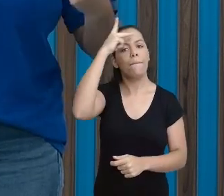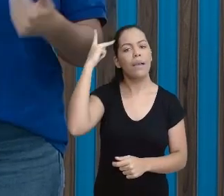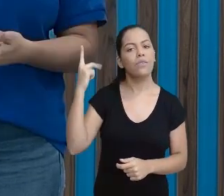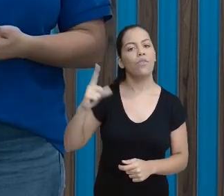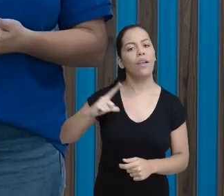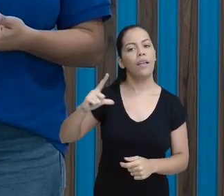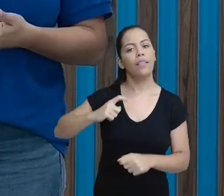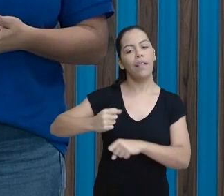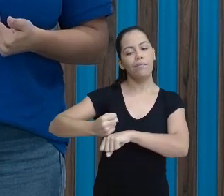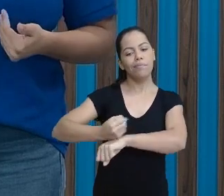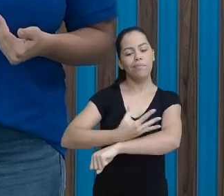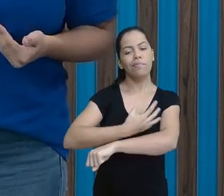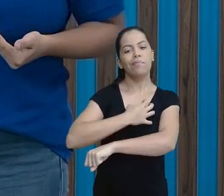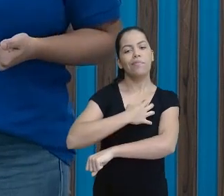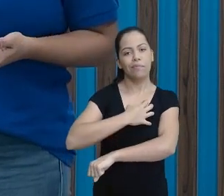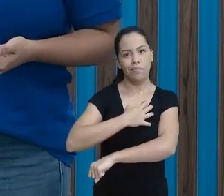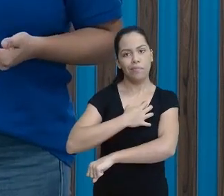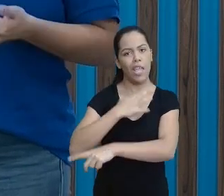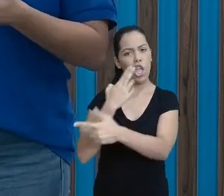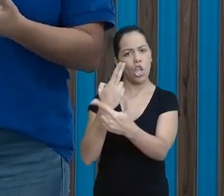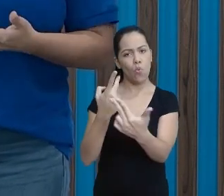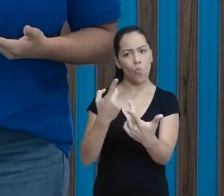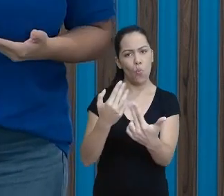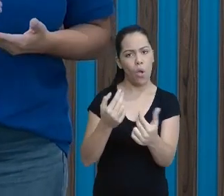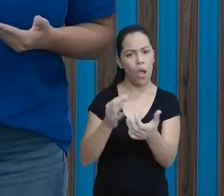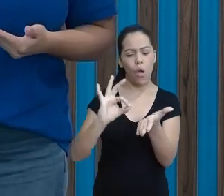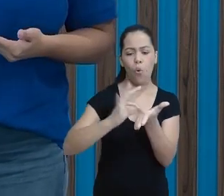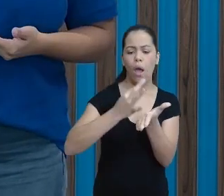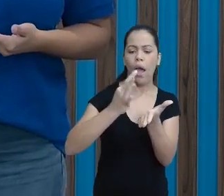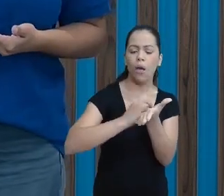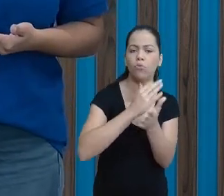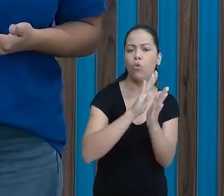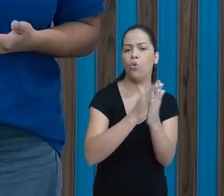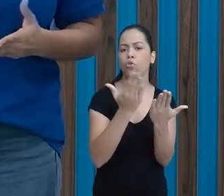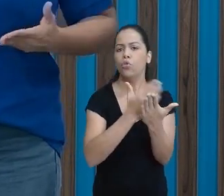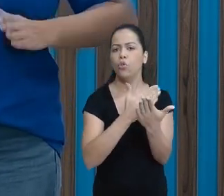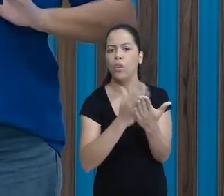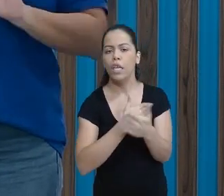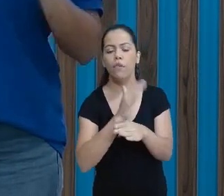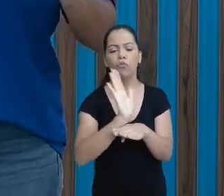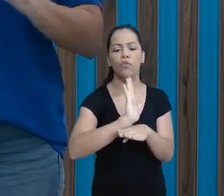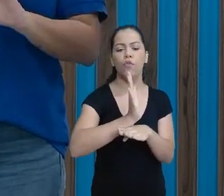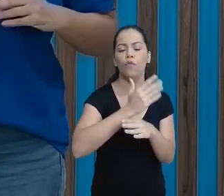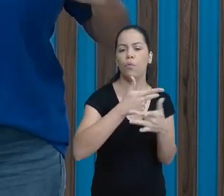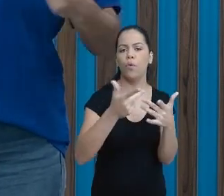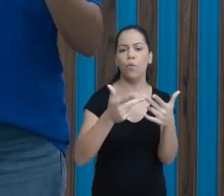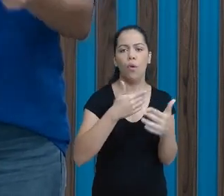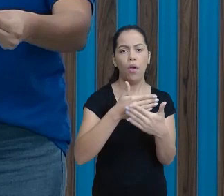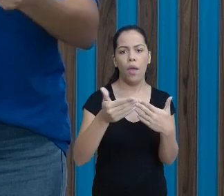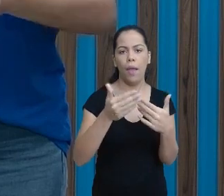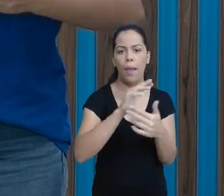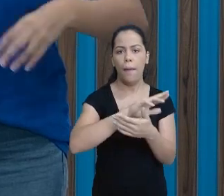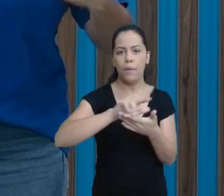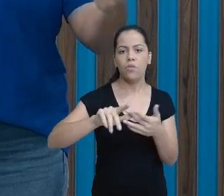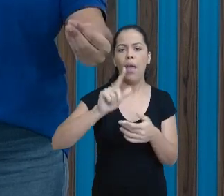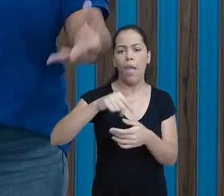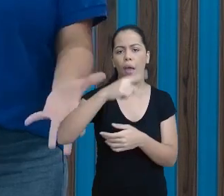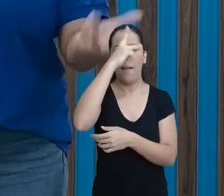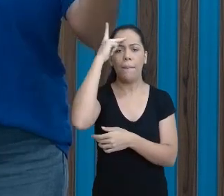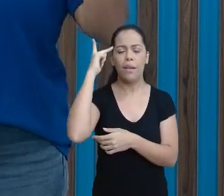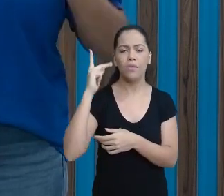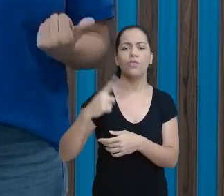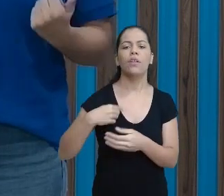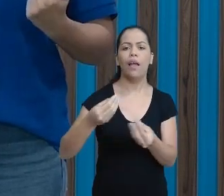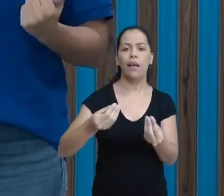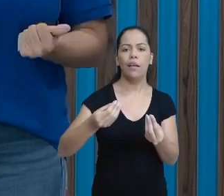tem sentimentos. Do mesmo jeito que o autor de um livro, de um filme, são pessoas que estão ali